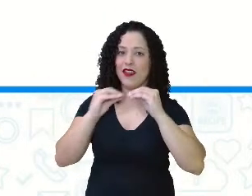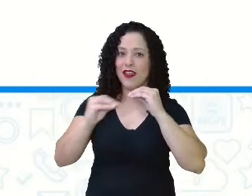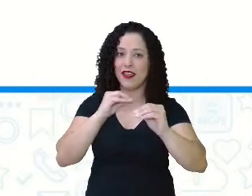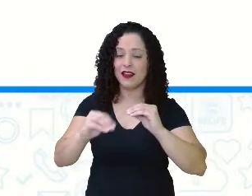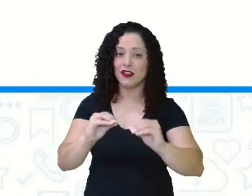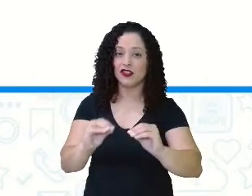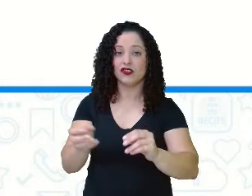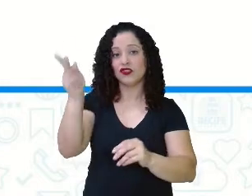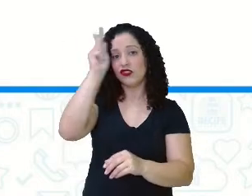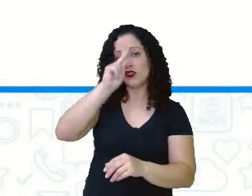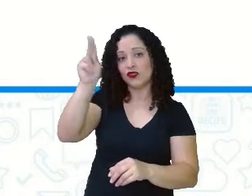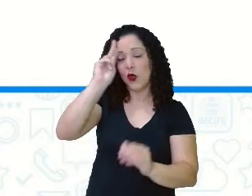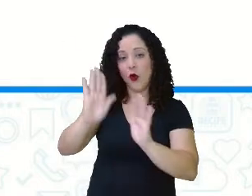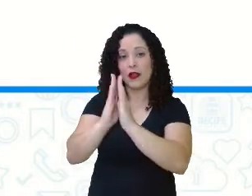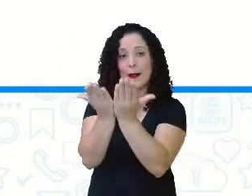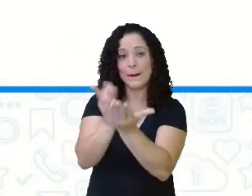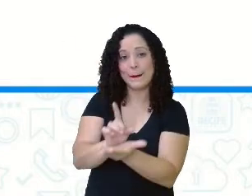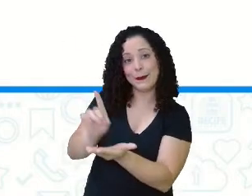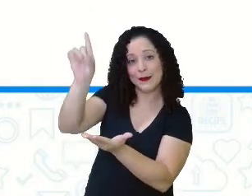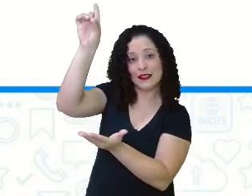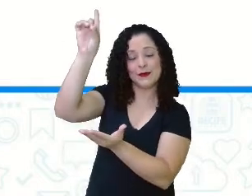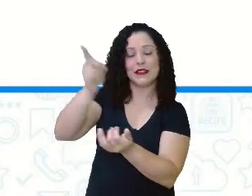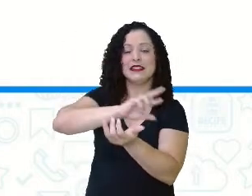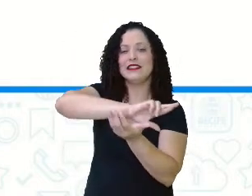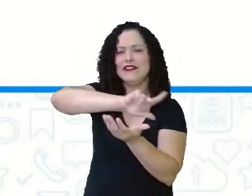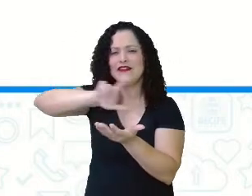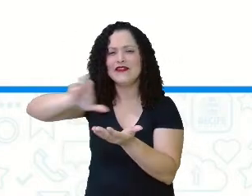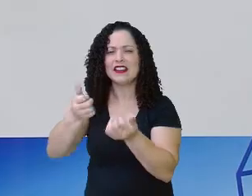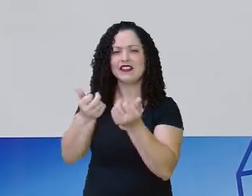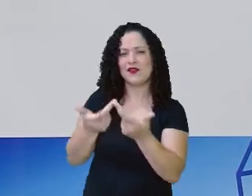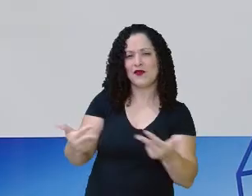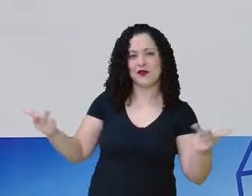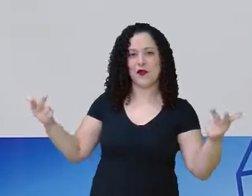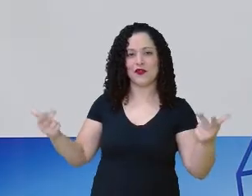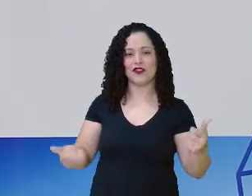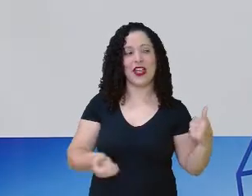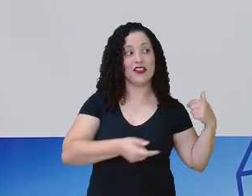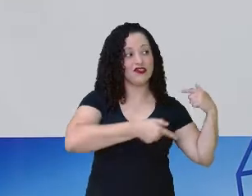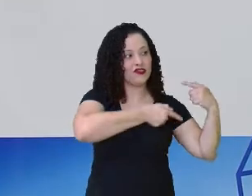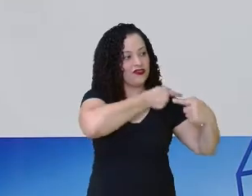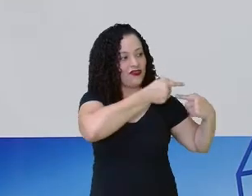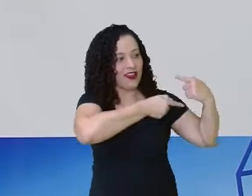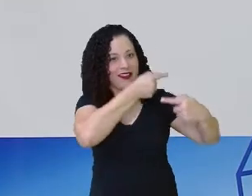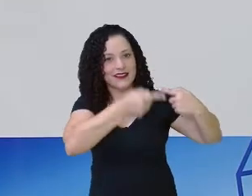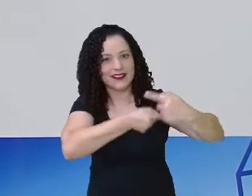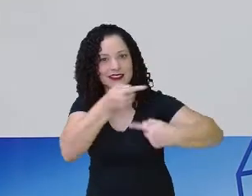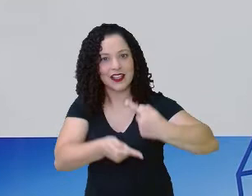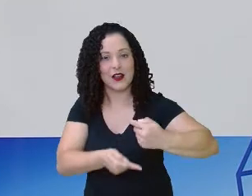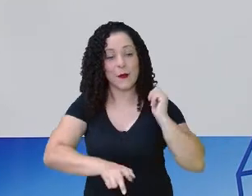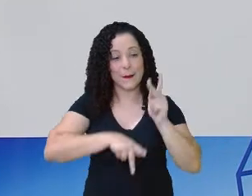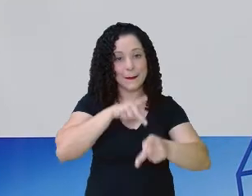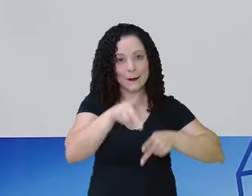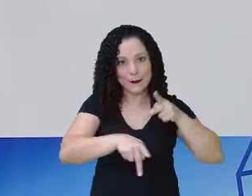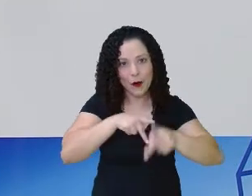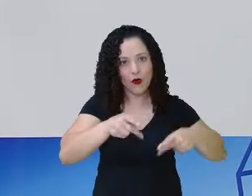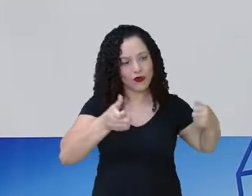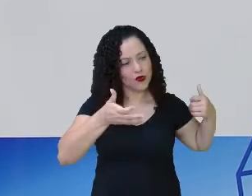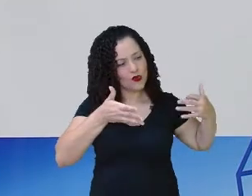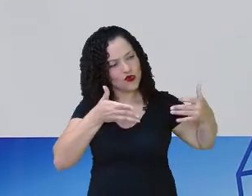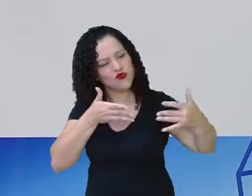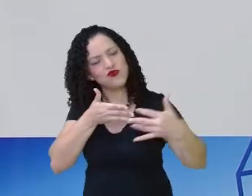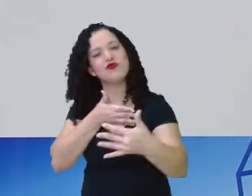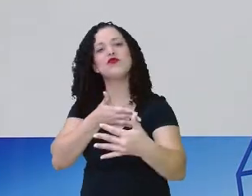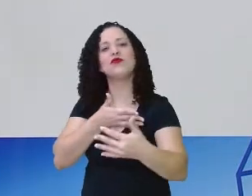até chegar a nós, como é conhecido hoje. Então, veja que foi passado de geração para geração, de povos para povos,